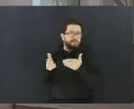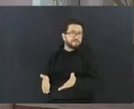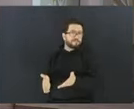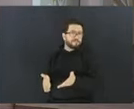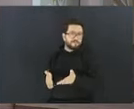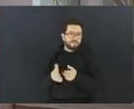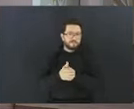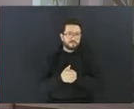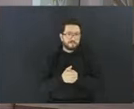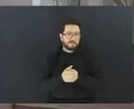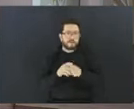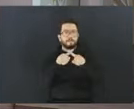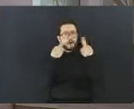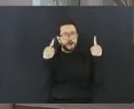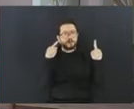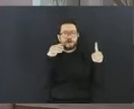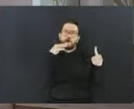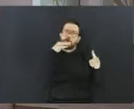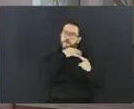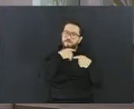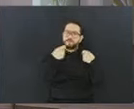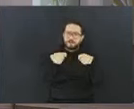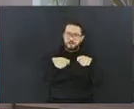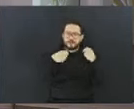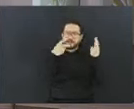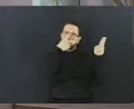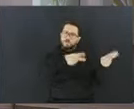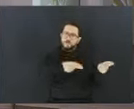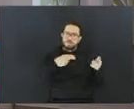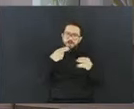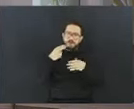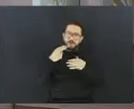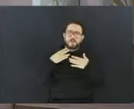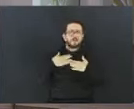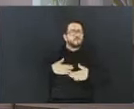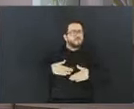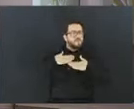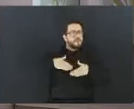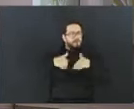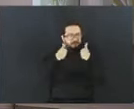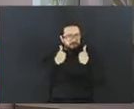que merece dormir com a sua tranquilidade na madrugada. Agradeço.